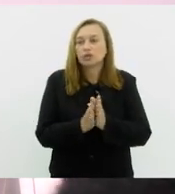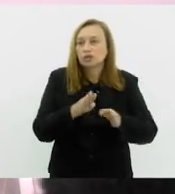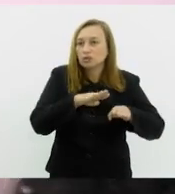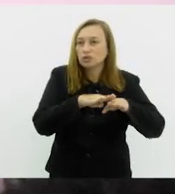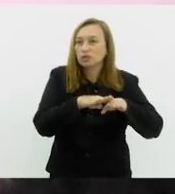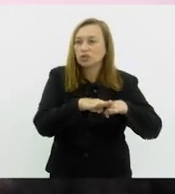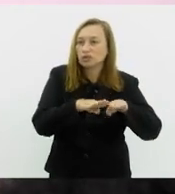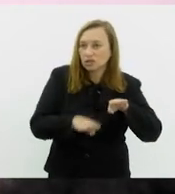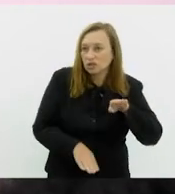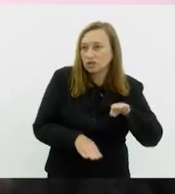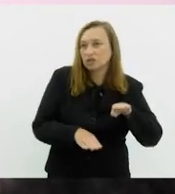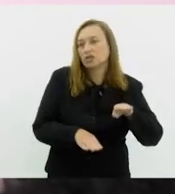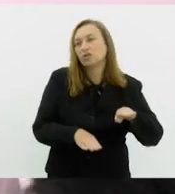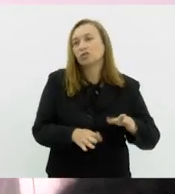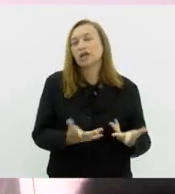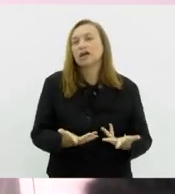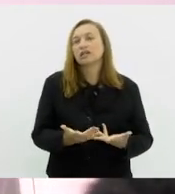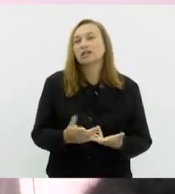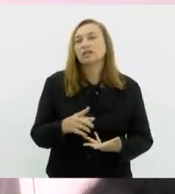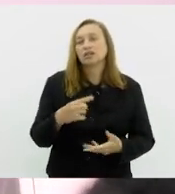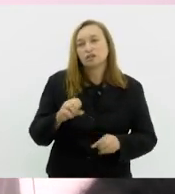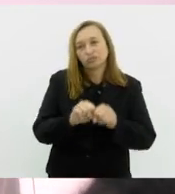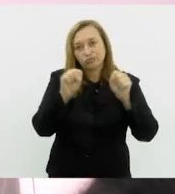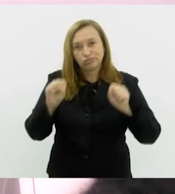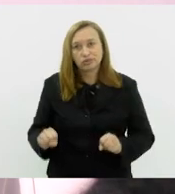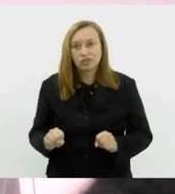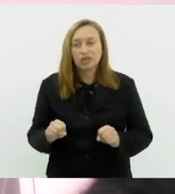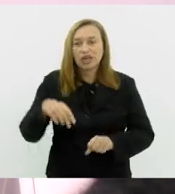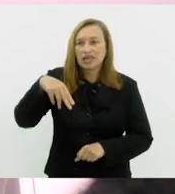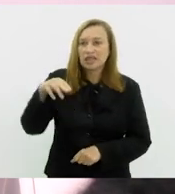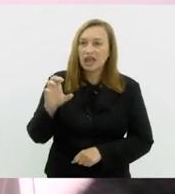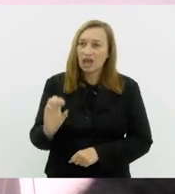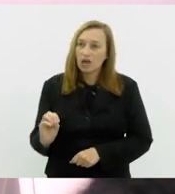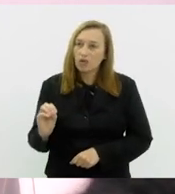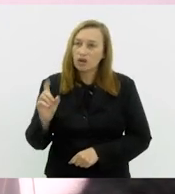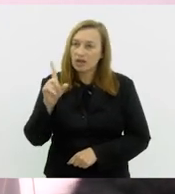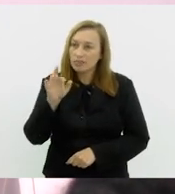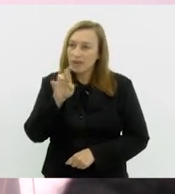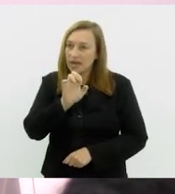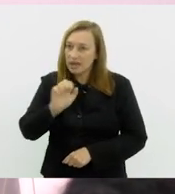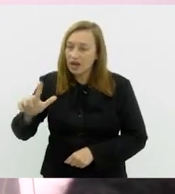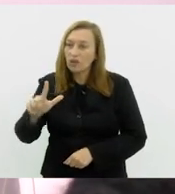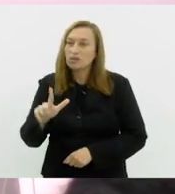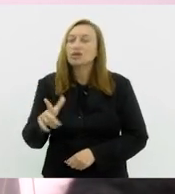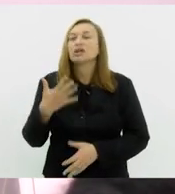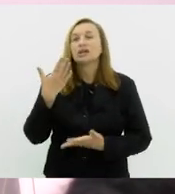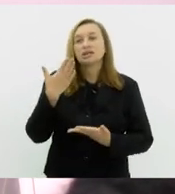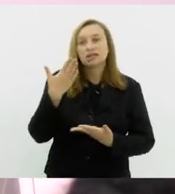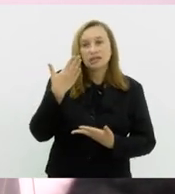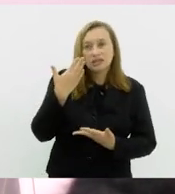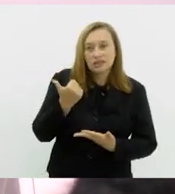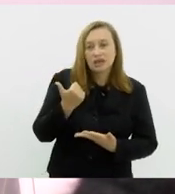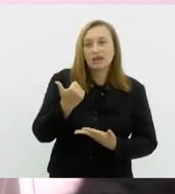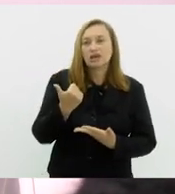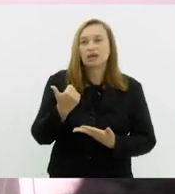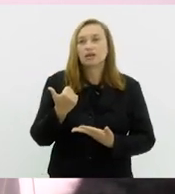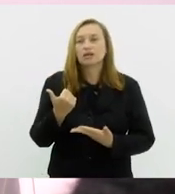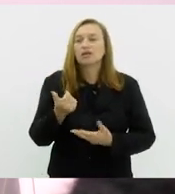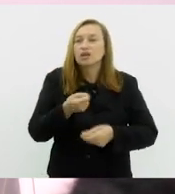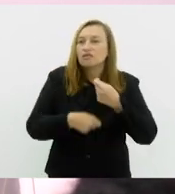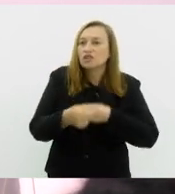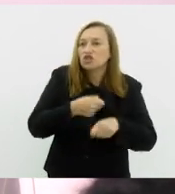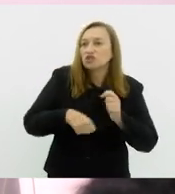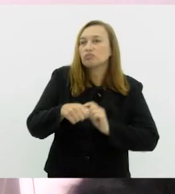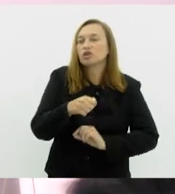gente sabe que a gente está operando num sistema de uma lógica que é neoliberal, então a gente sempre tem que estar mostrando essa evidência, não só em investimento público,